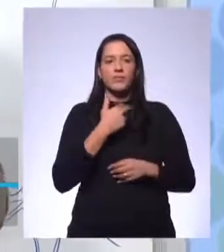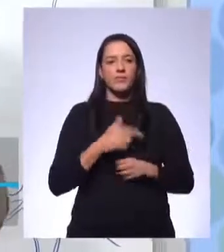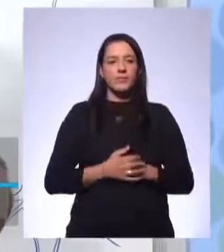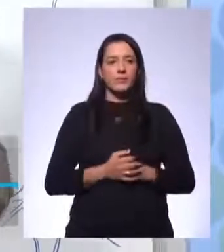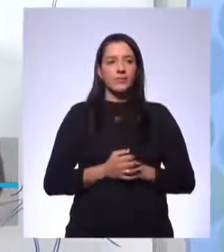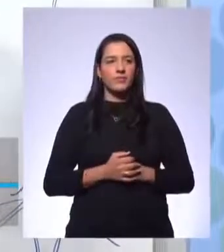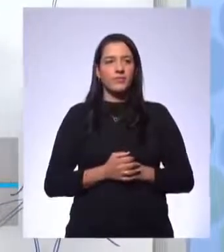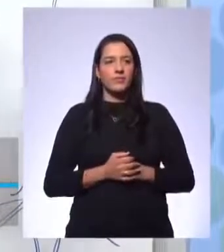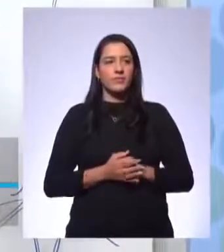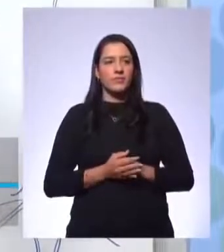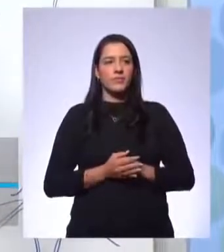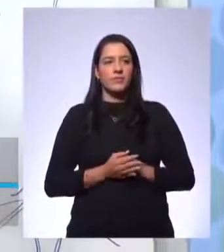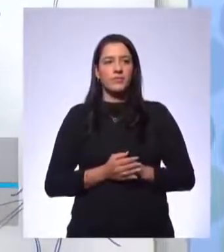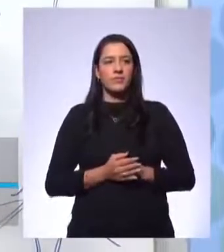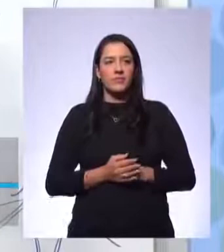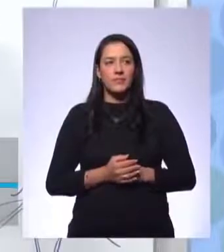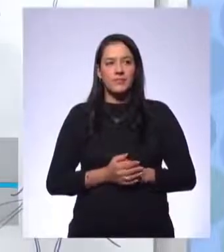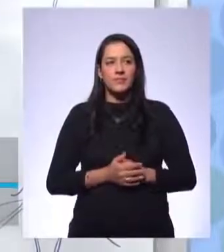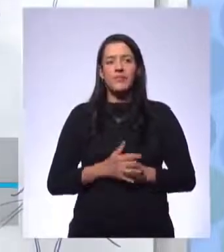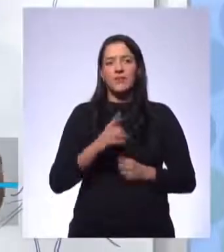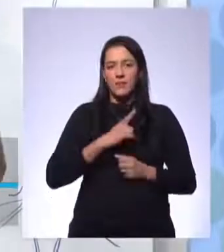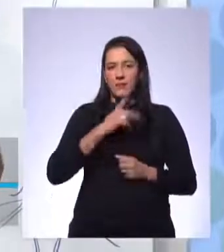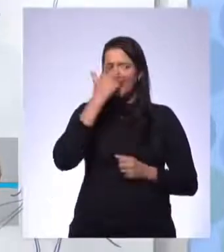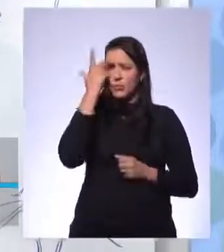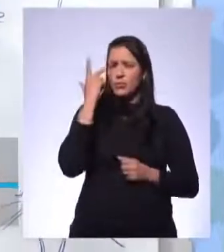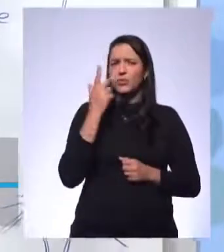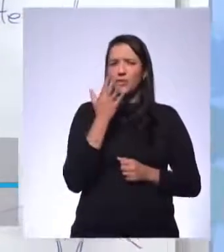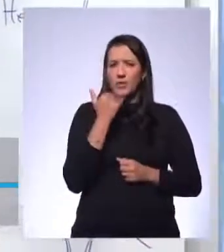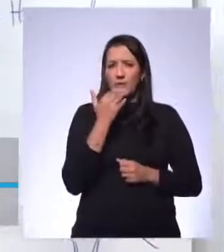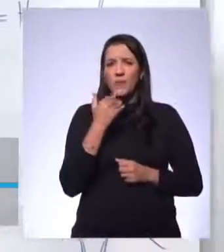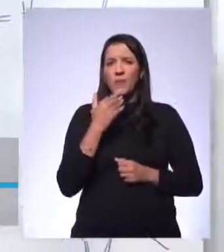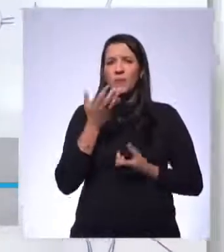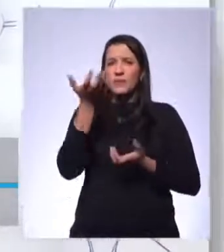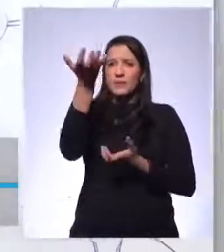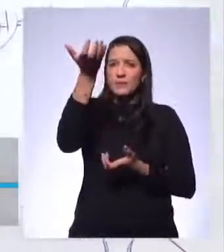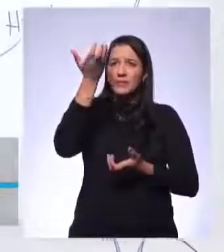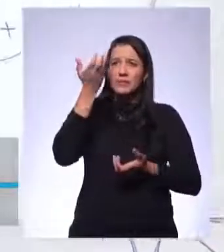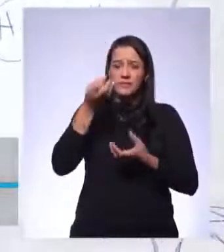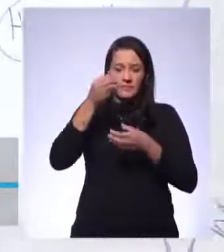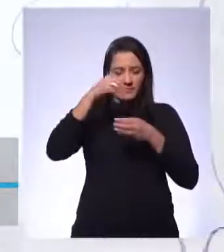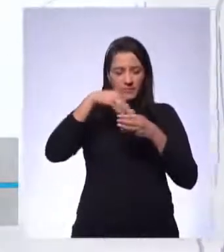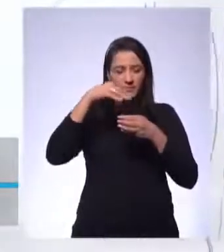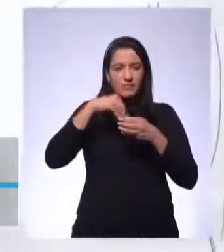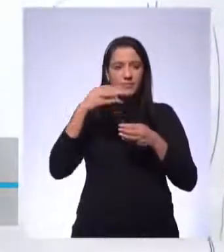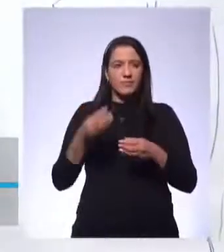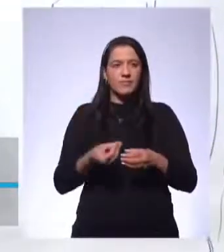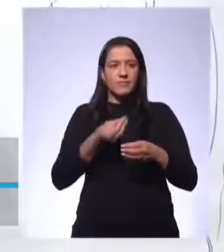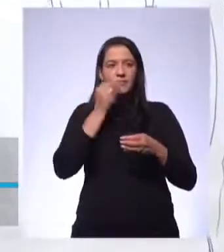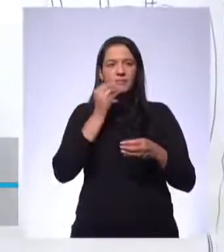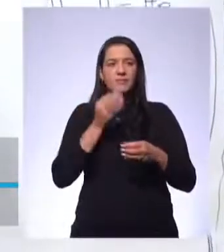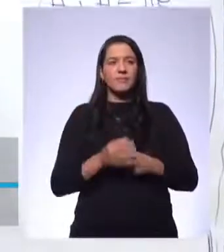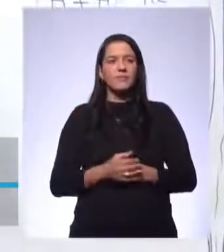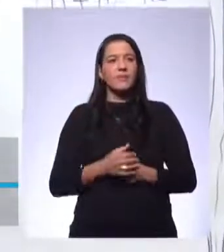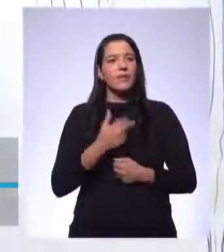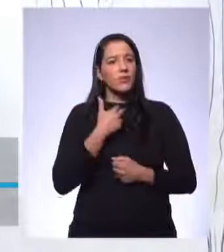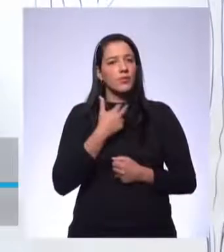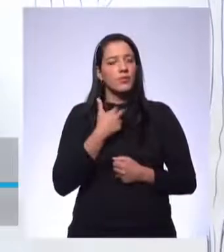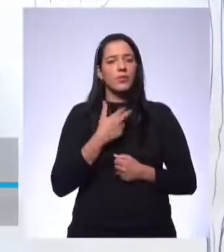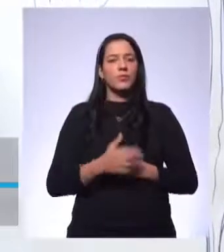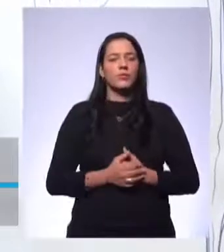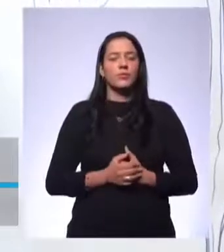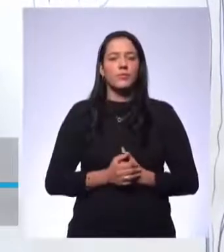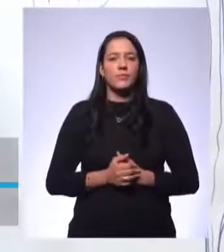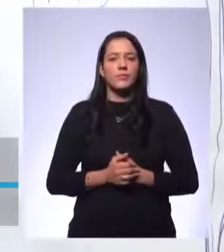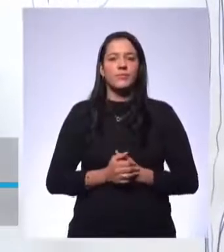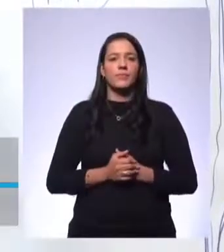vou nem falar quem. Tem gente que come essa nevezinha que fica na geladeira, coloca ali um pouquinho de suco e não sei o quê. Não deve, porque